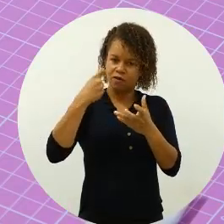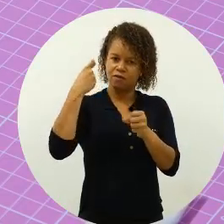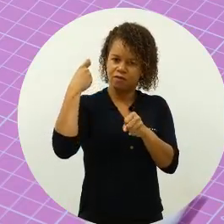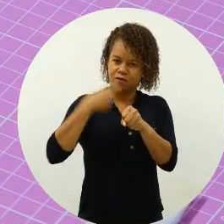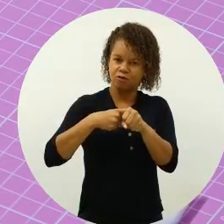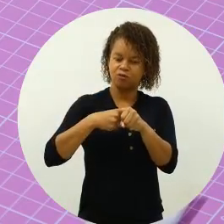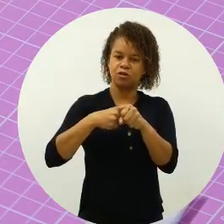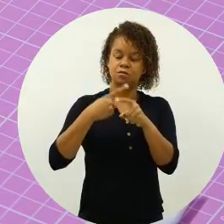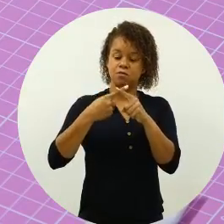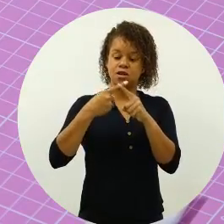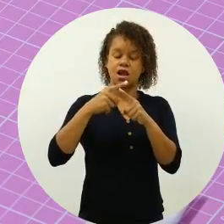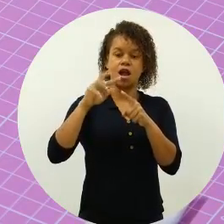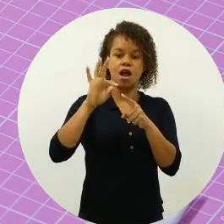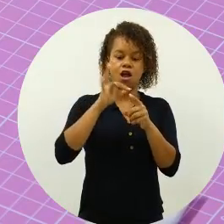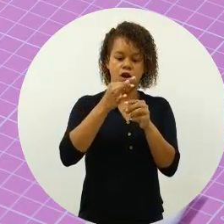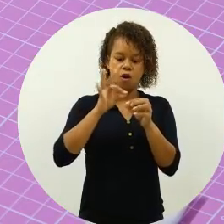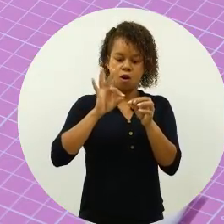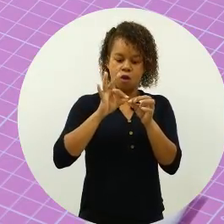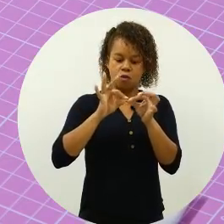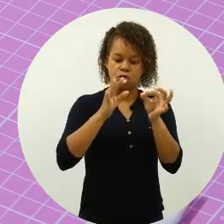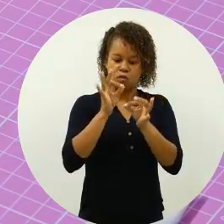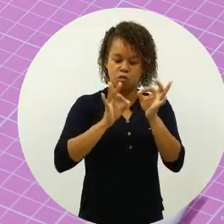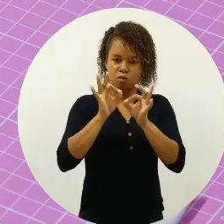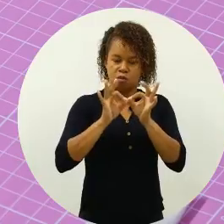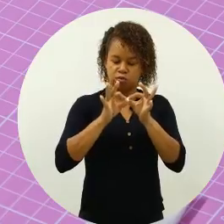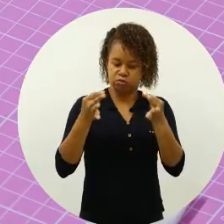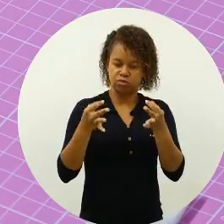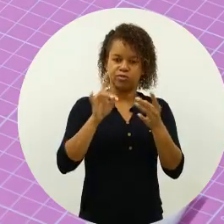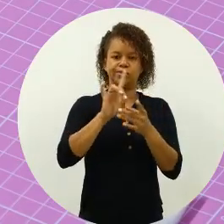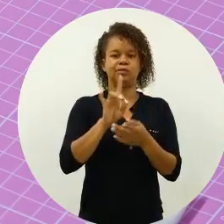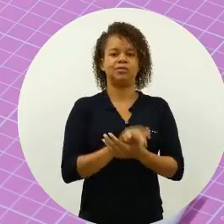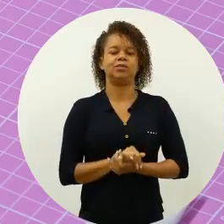para que a agulha não saia do lugar.